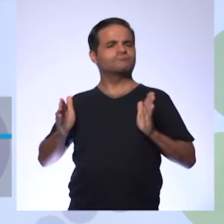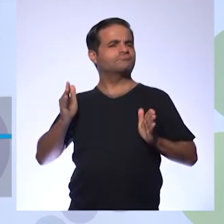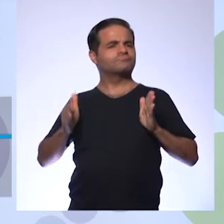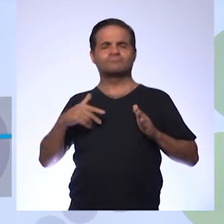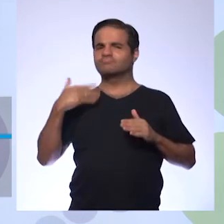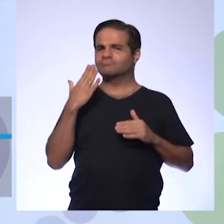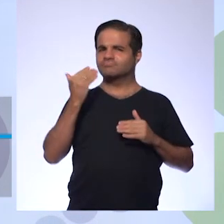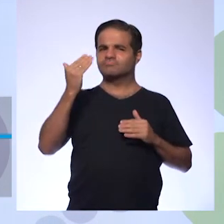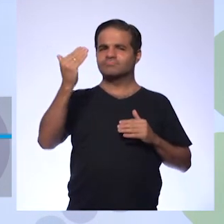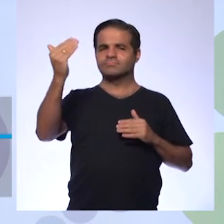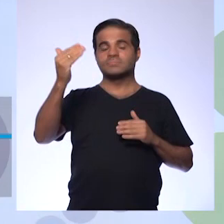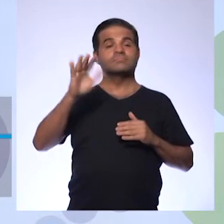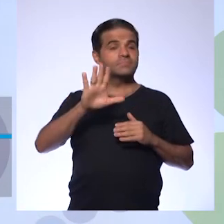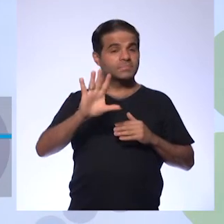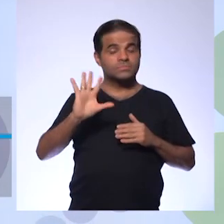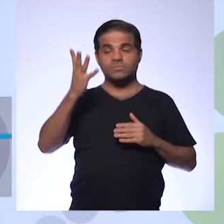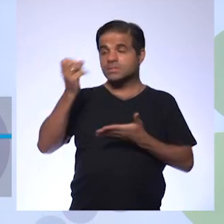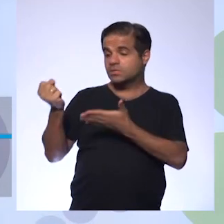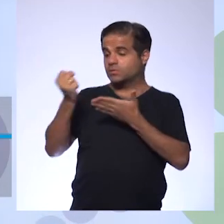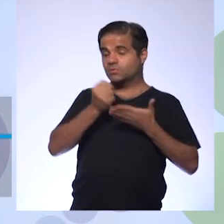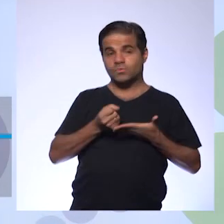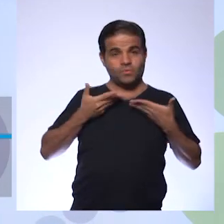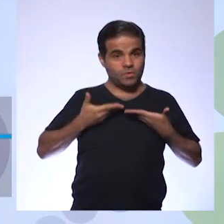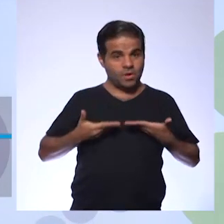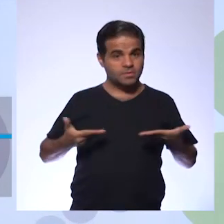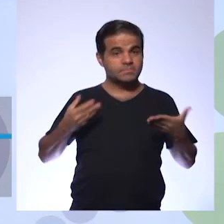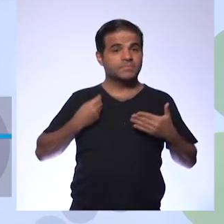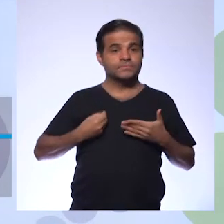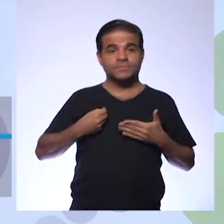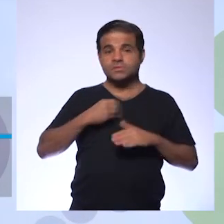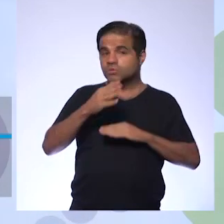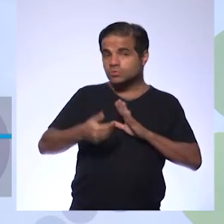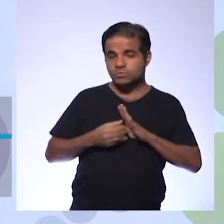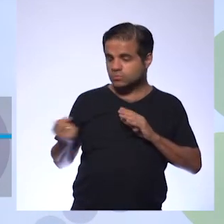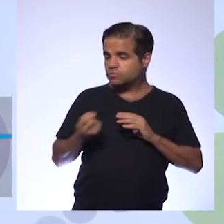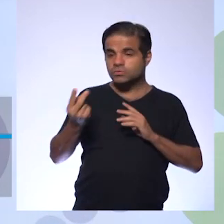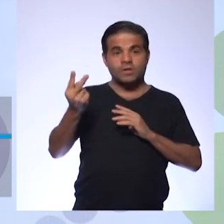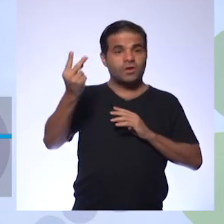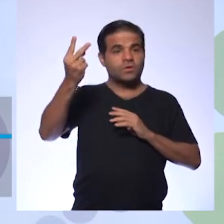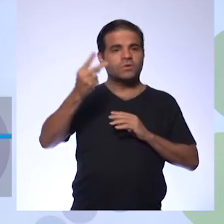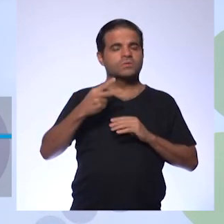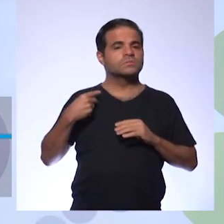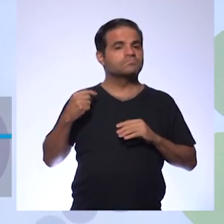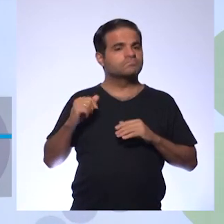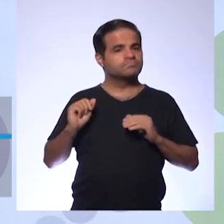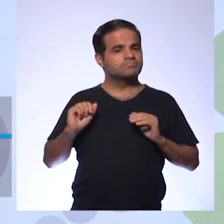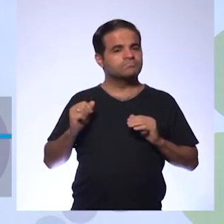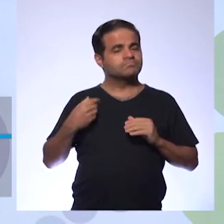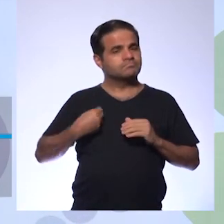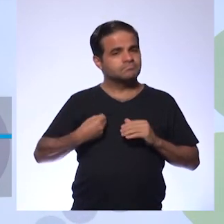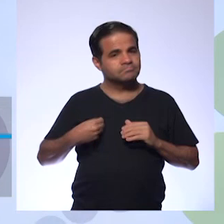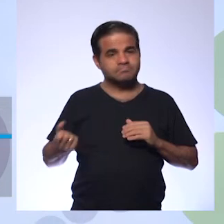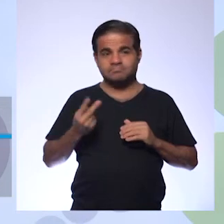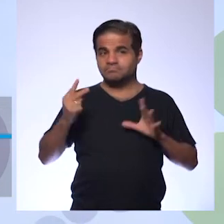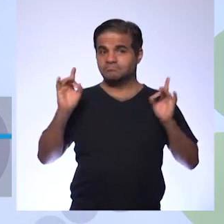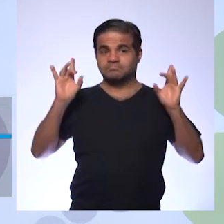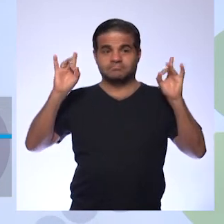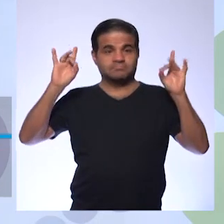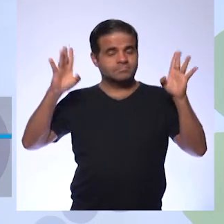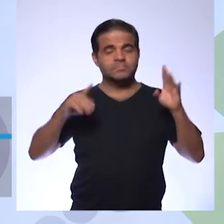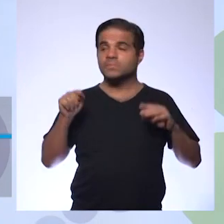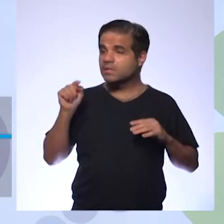o que acontece? Ele trouxe para si, na vida dele, todos os valores nobres que um cavaleiro medieval deveria ter.